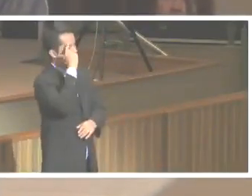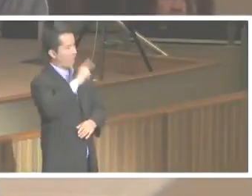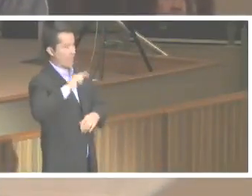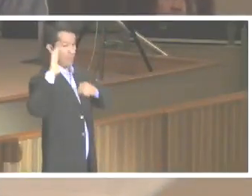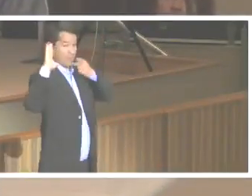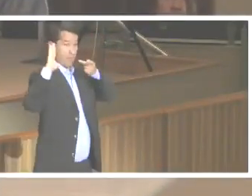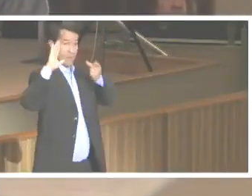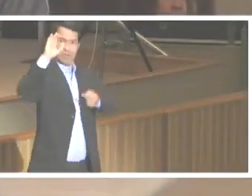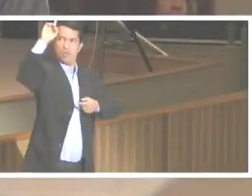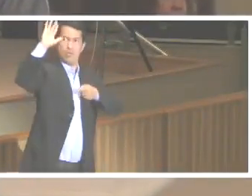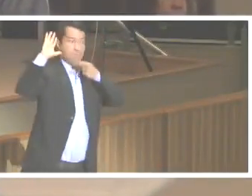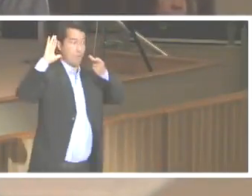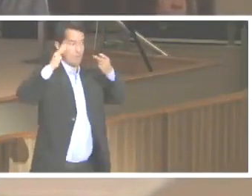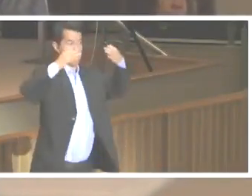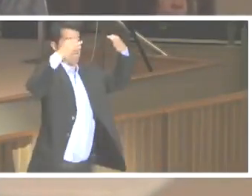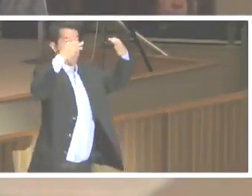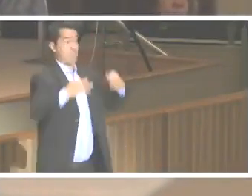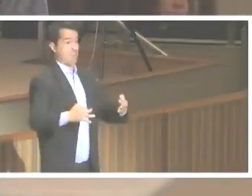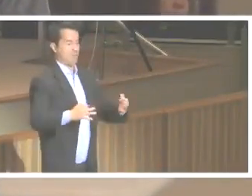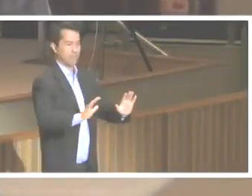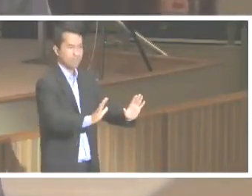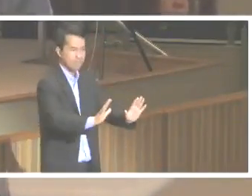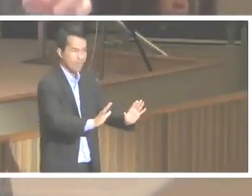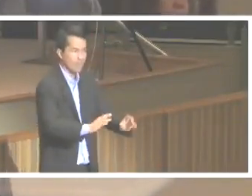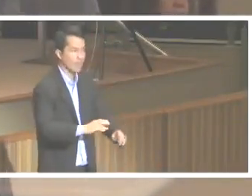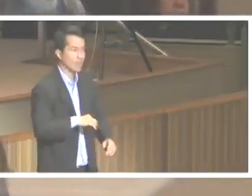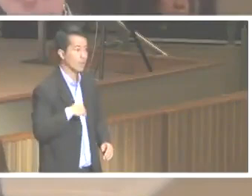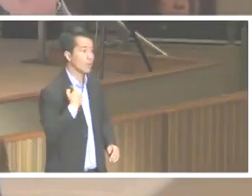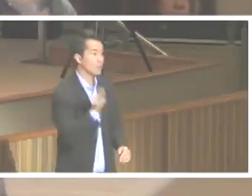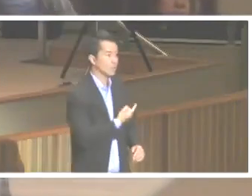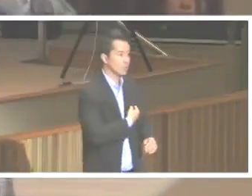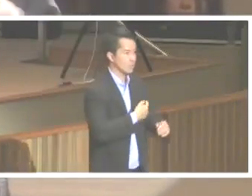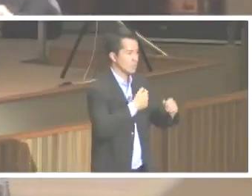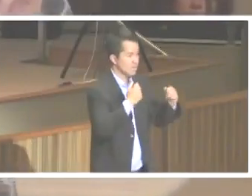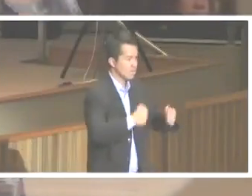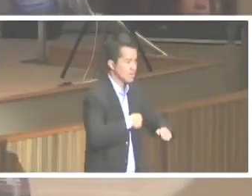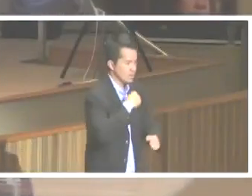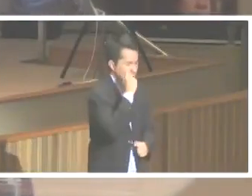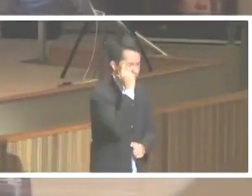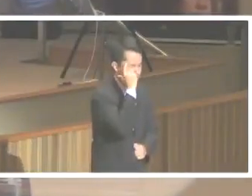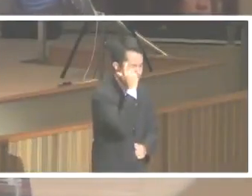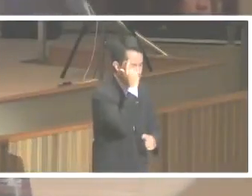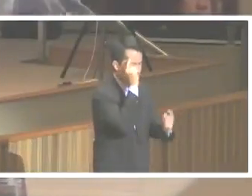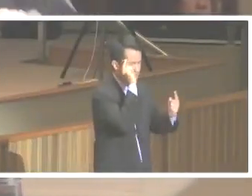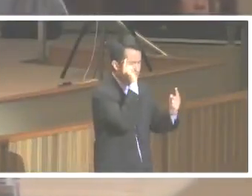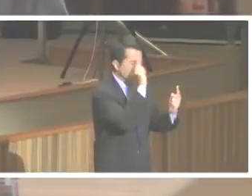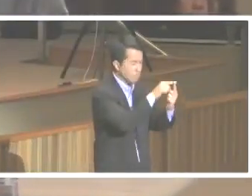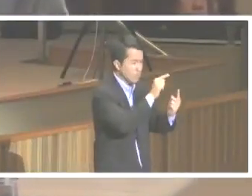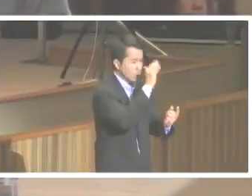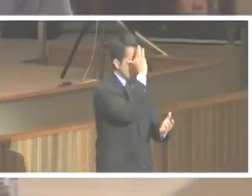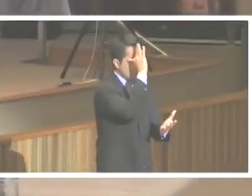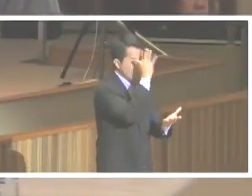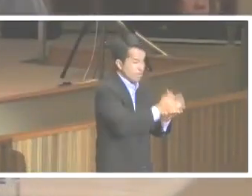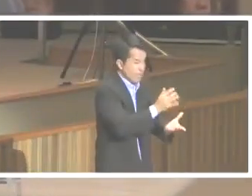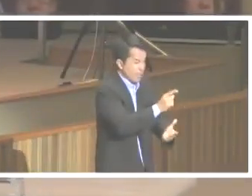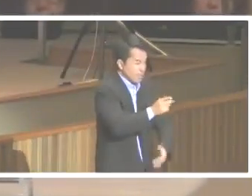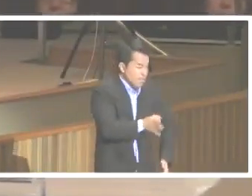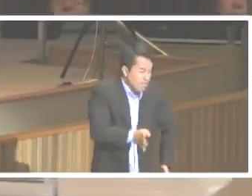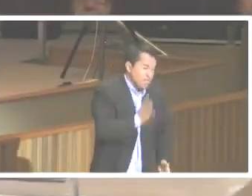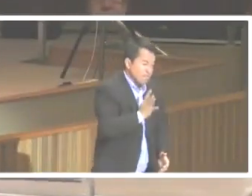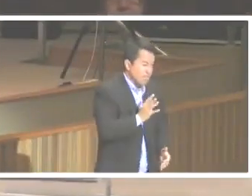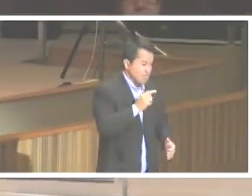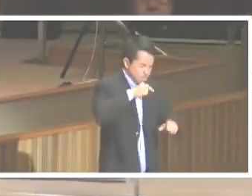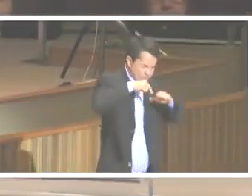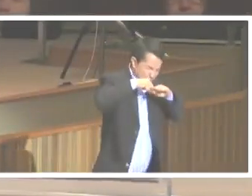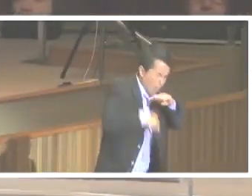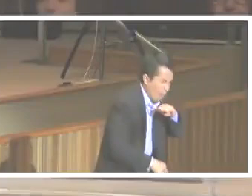mas sim o tamanho de deus diante dos nossos olhos então a pergunta